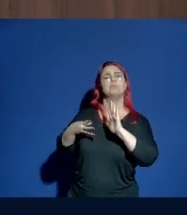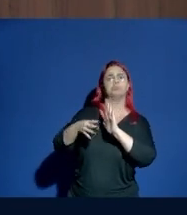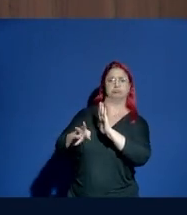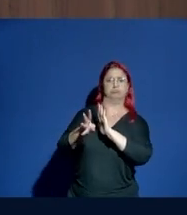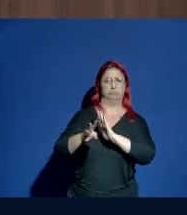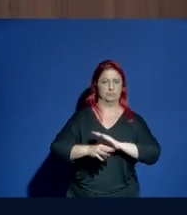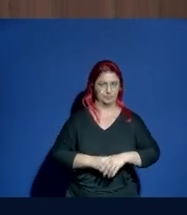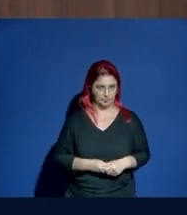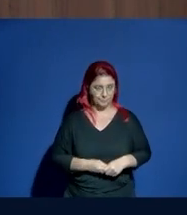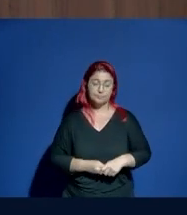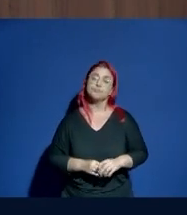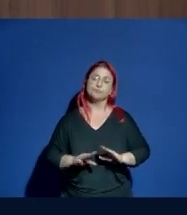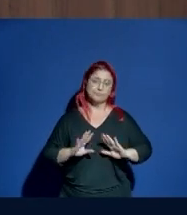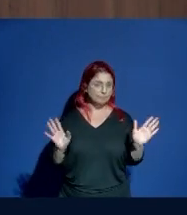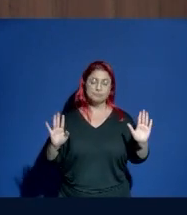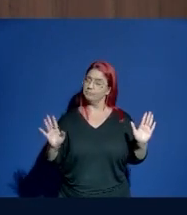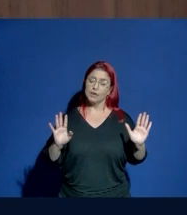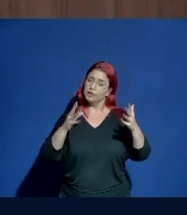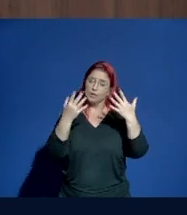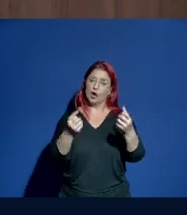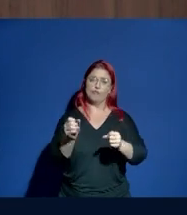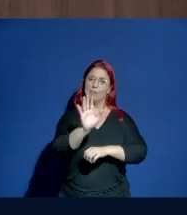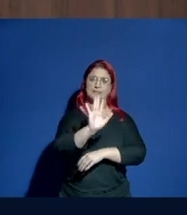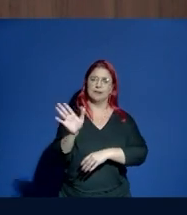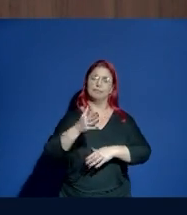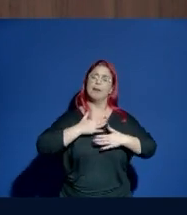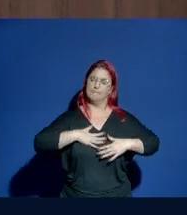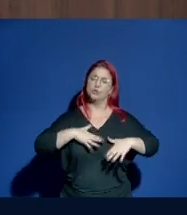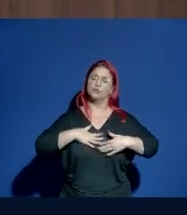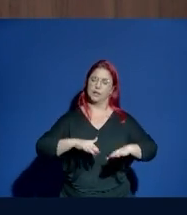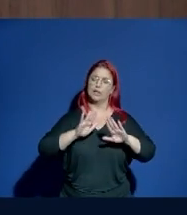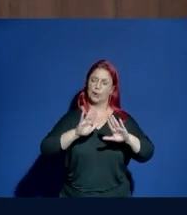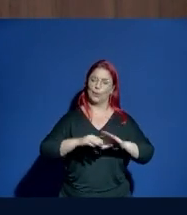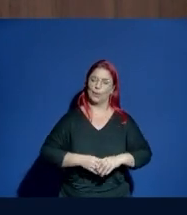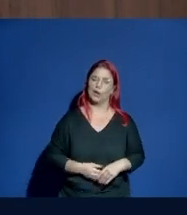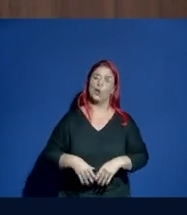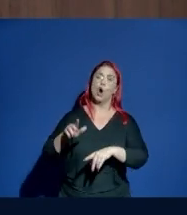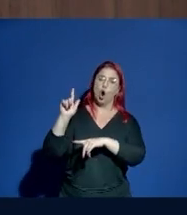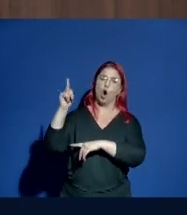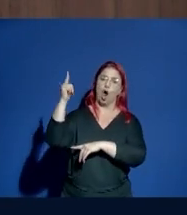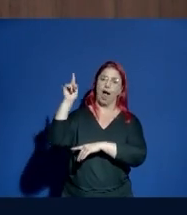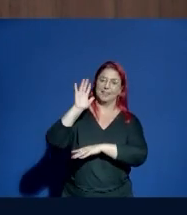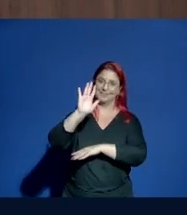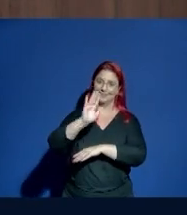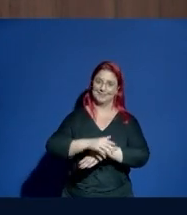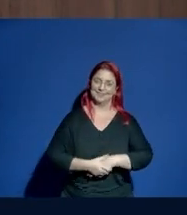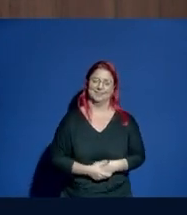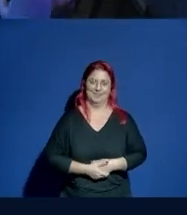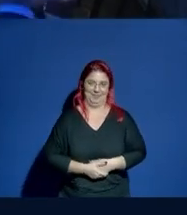invasão Então nós não temos e não vamos ter pode ficar tranquilo no Estado de Goiás tá bom